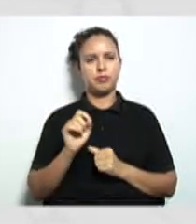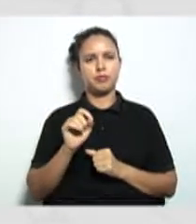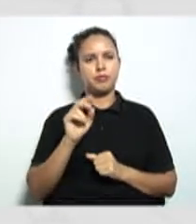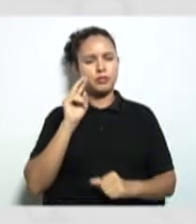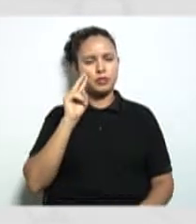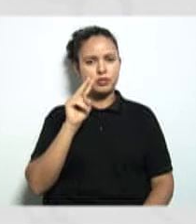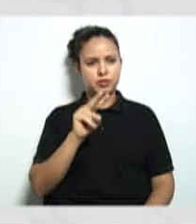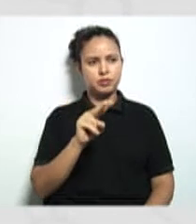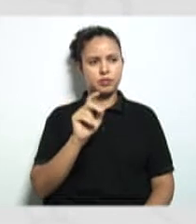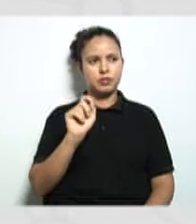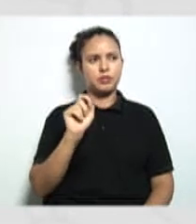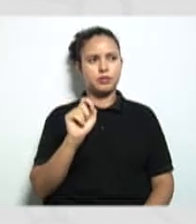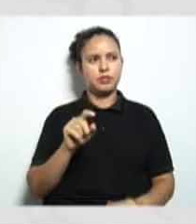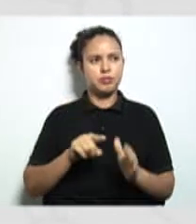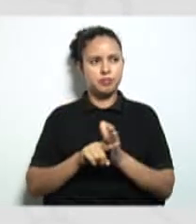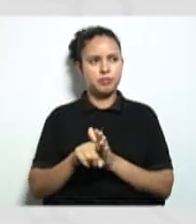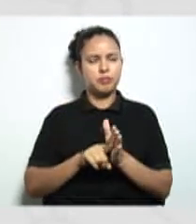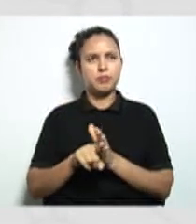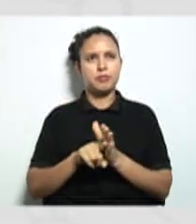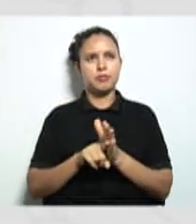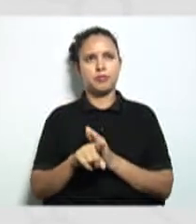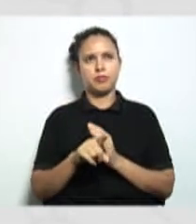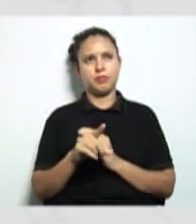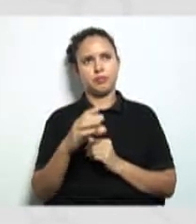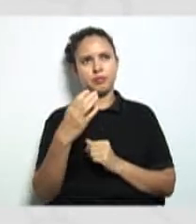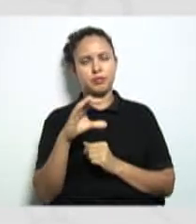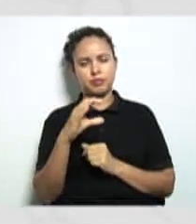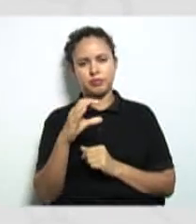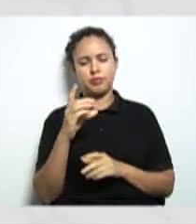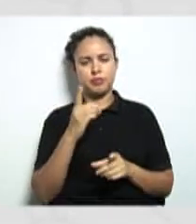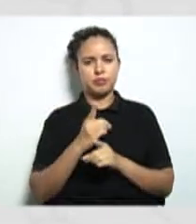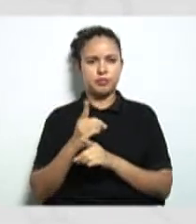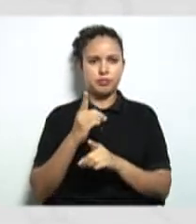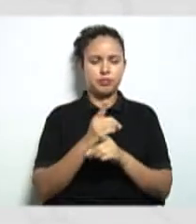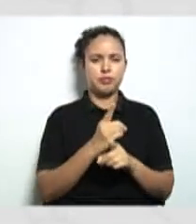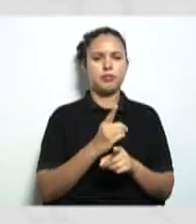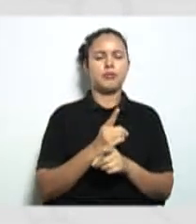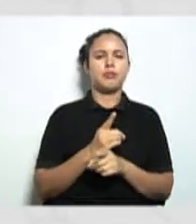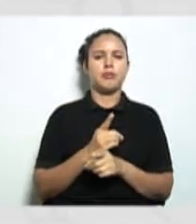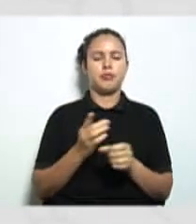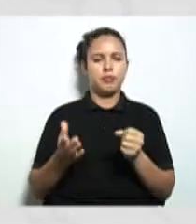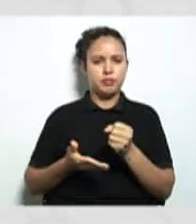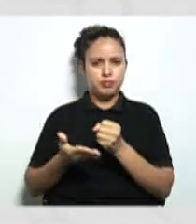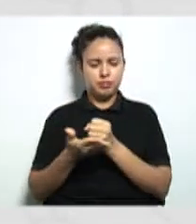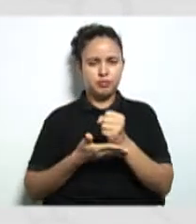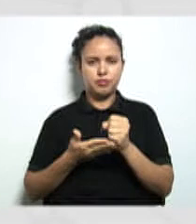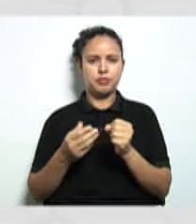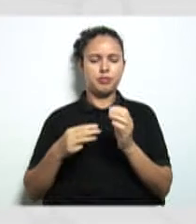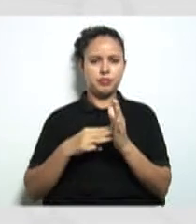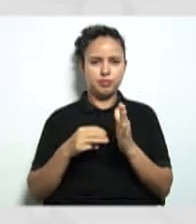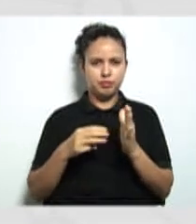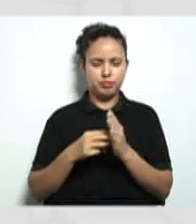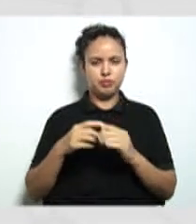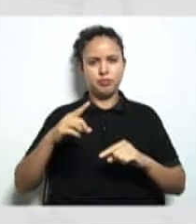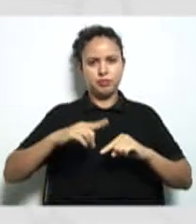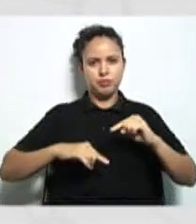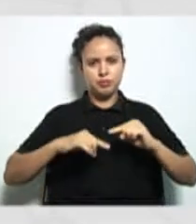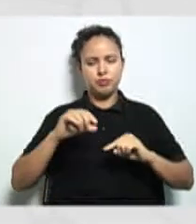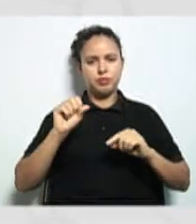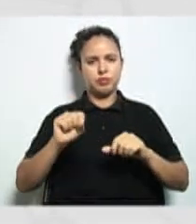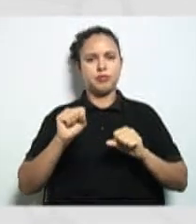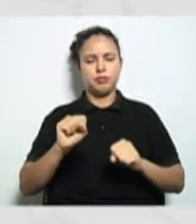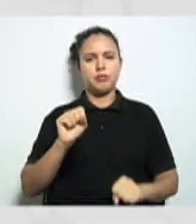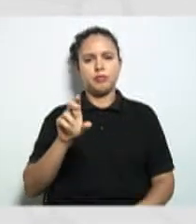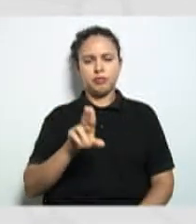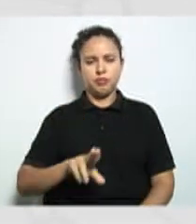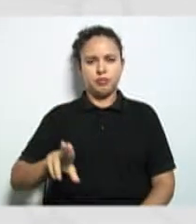é pesquisa científica, identificou princípios, métodos e instrumentos que podem ser utilizados